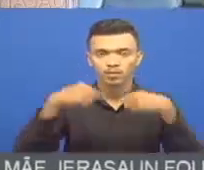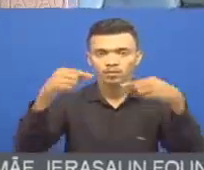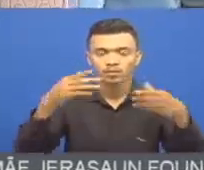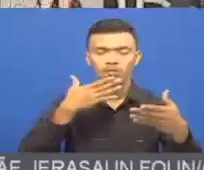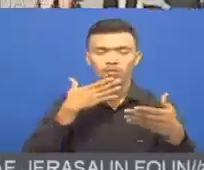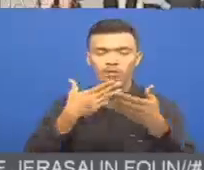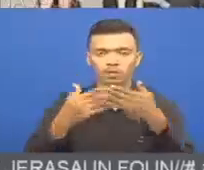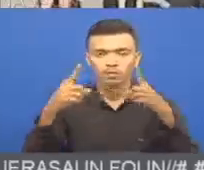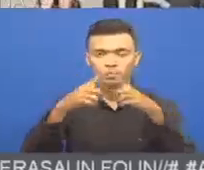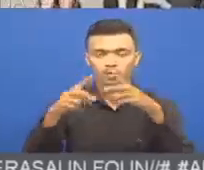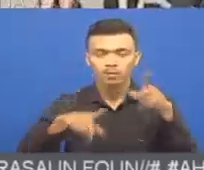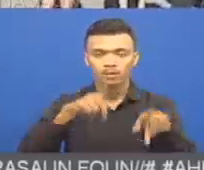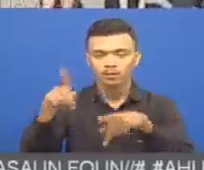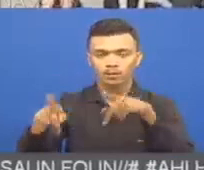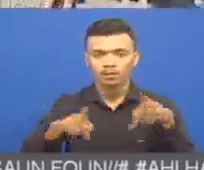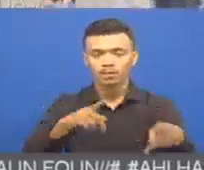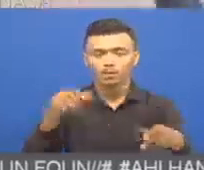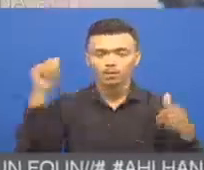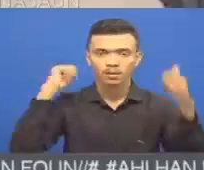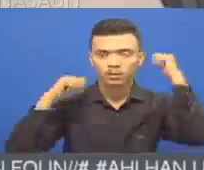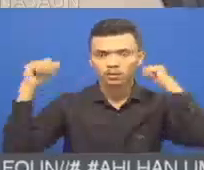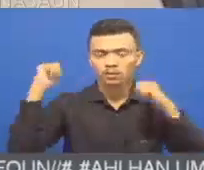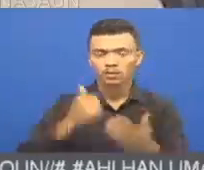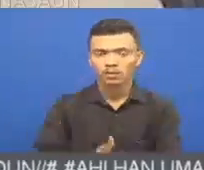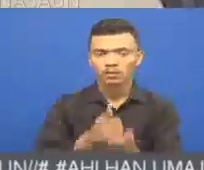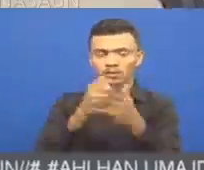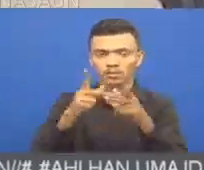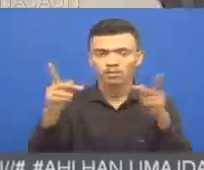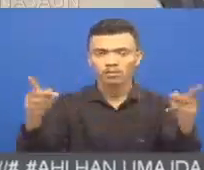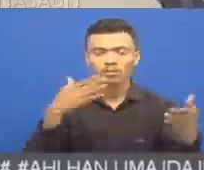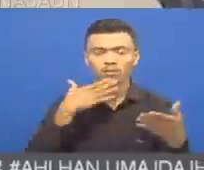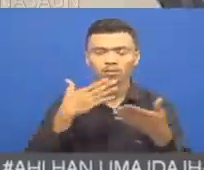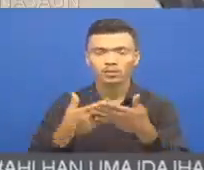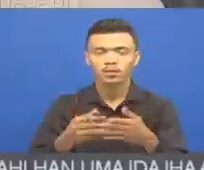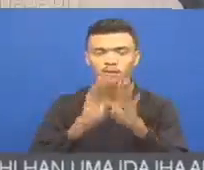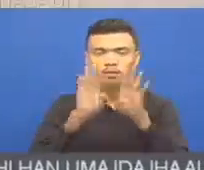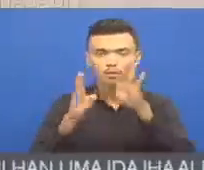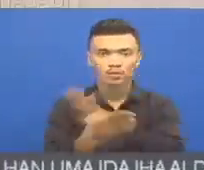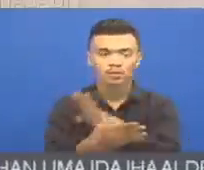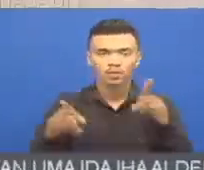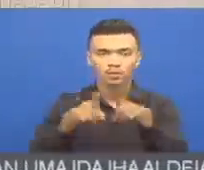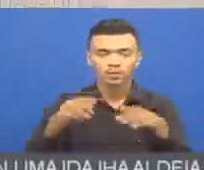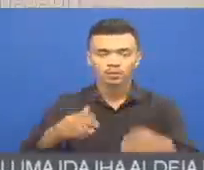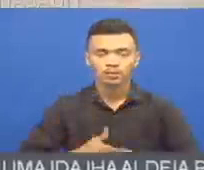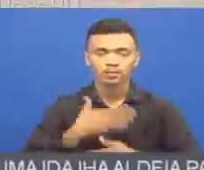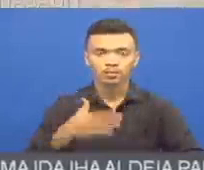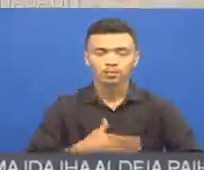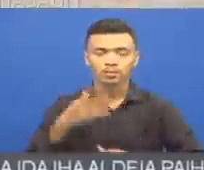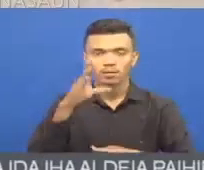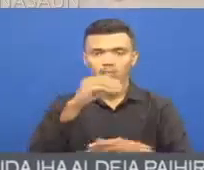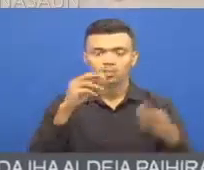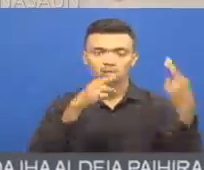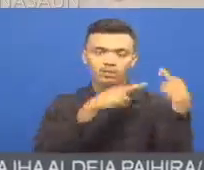povo. Tuir Arantes, efetividade atendimento público dia, no qualidade sem radeça orgulho. No responsabilidade